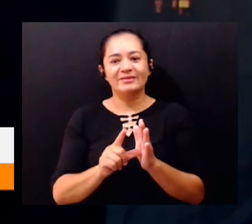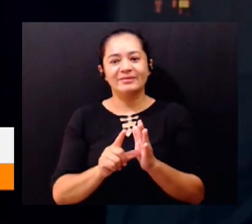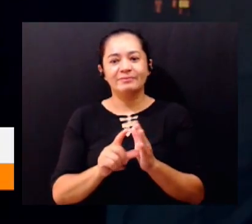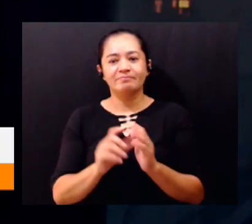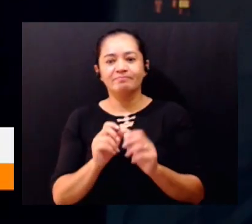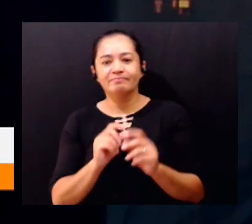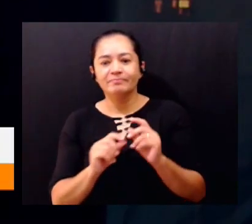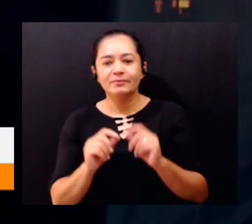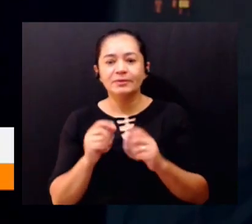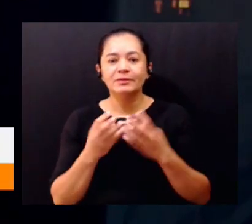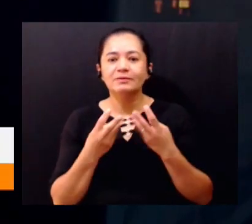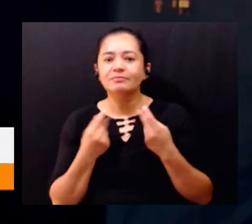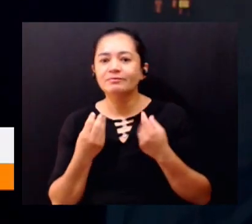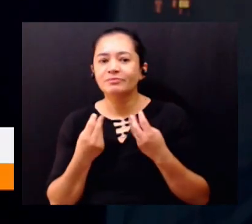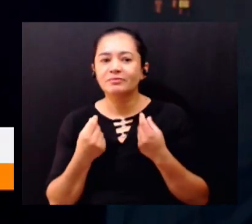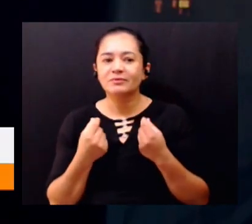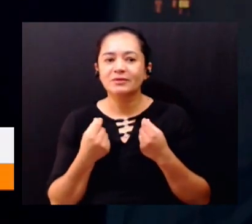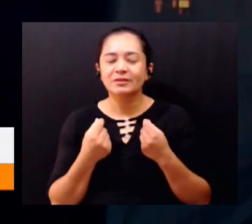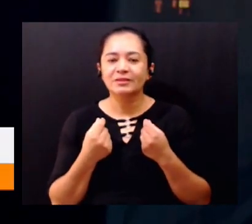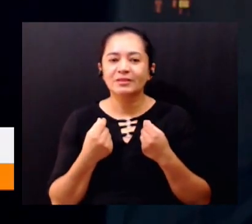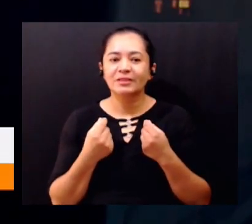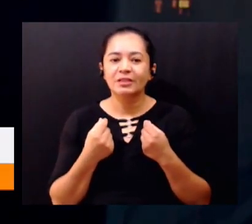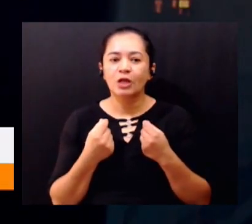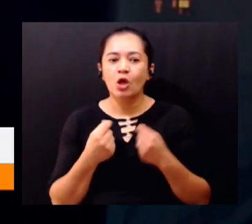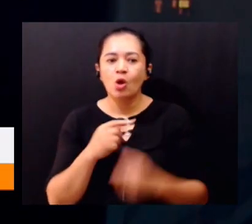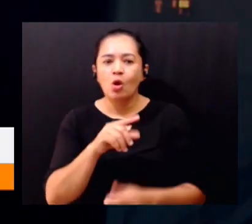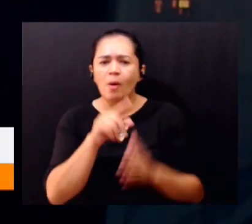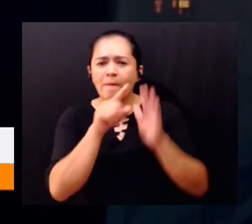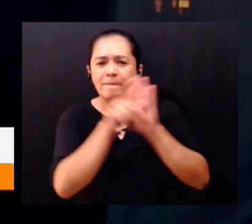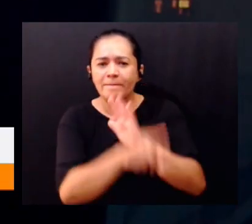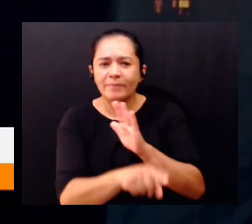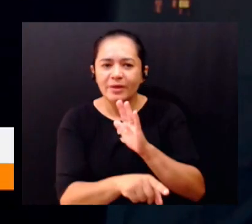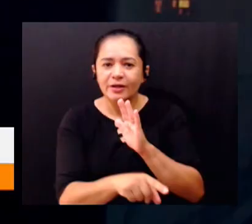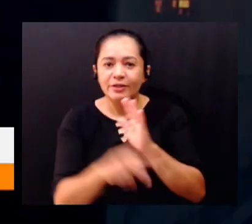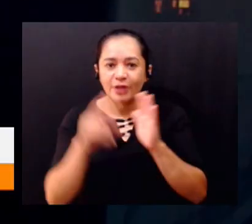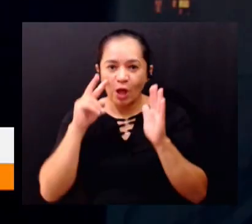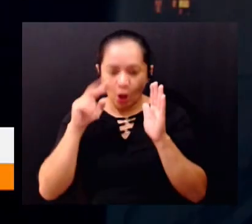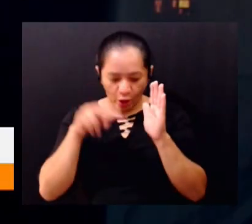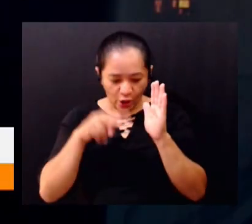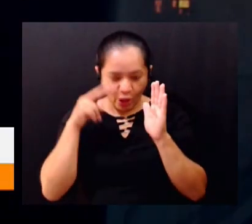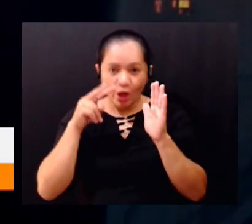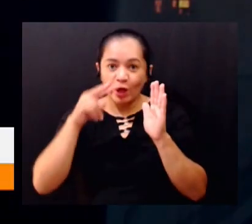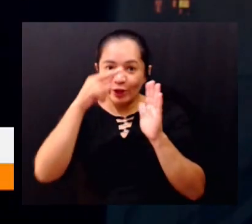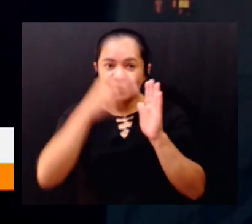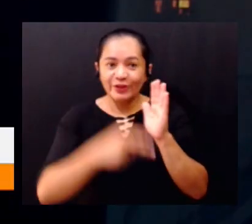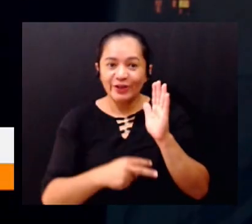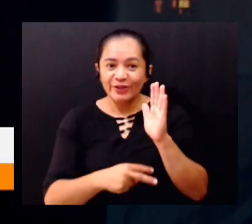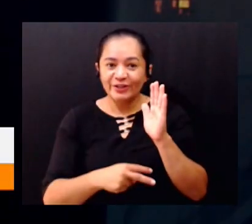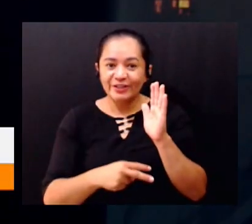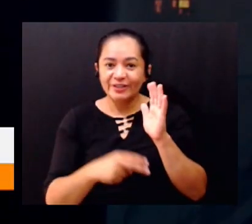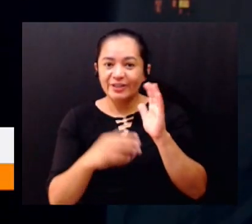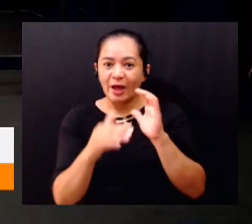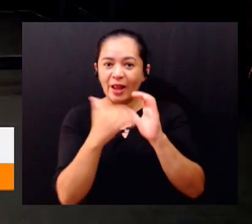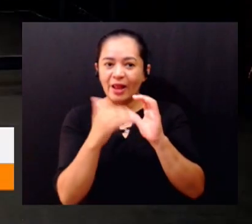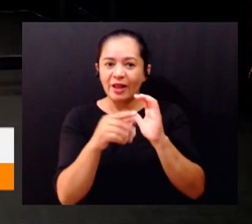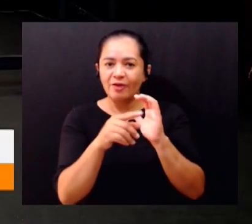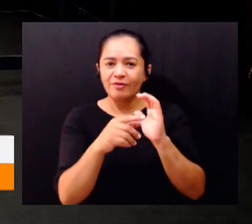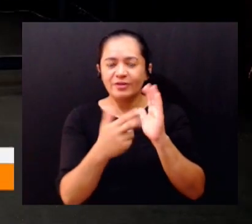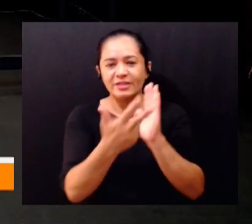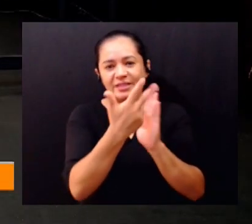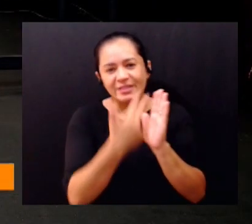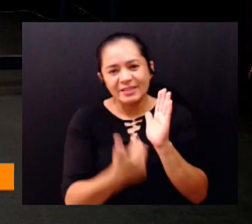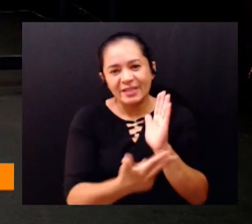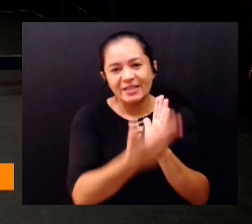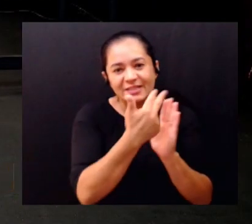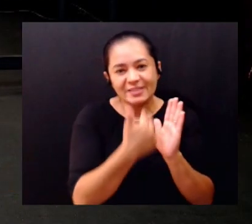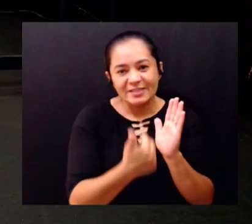O Gustavo Farias está perguntando pro Bira. Eu tô olhando para baixo que eu tô lendo mesmo, tá? Porque é uma pergunta que tá chegando. Você desenhou para a revista Os Trapalhões